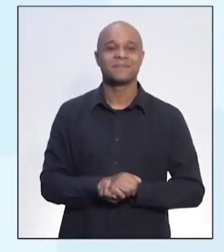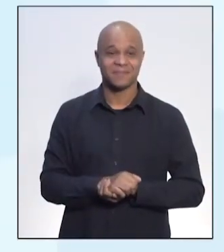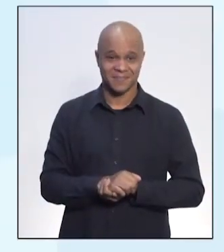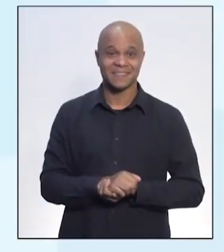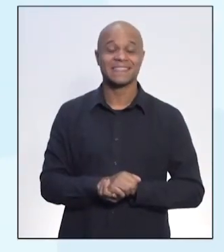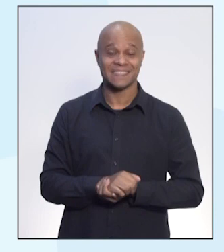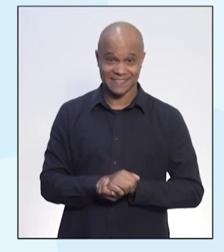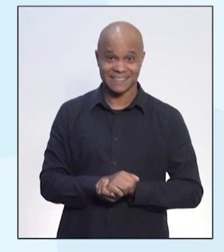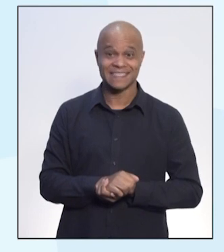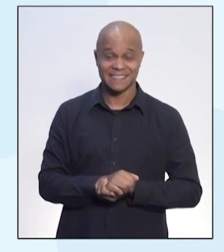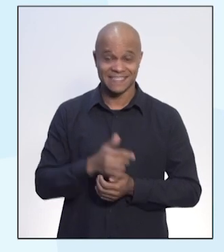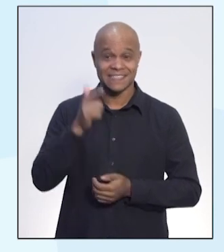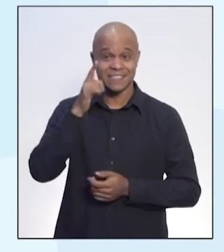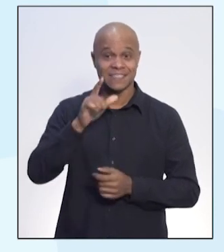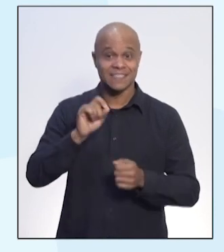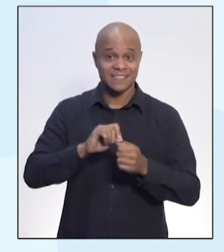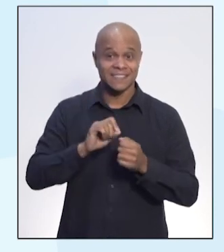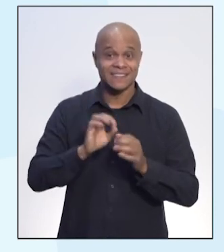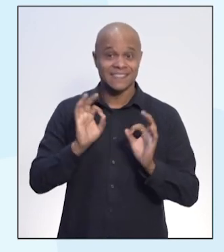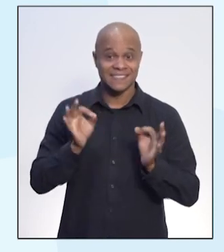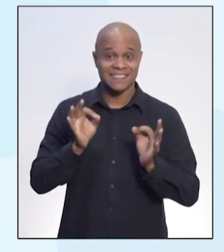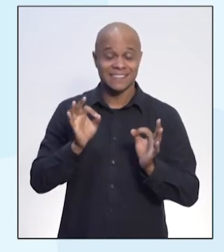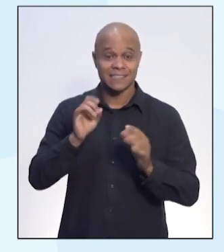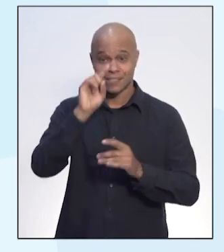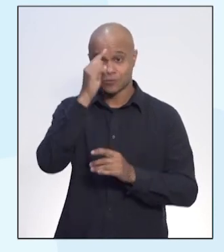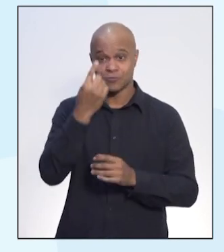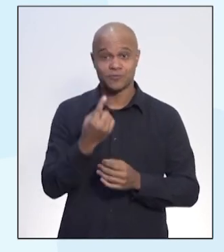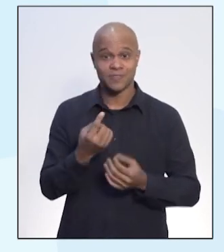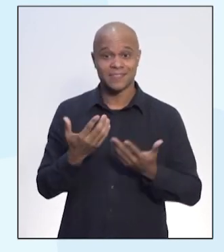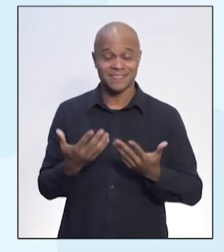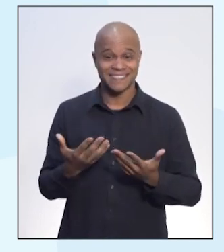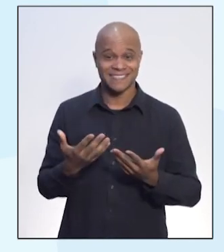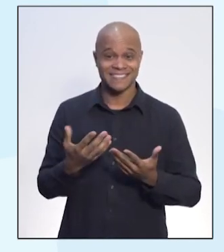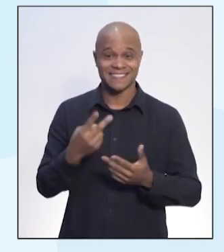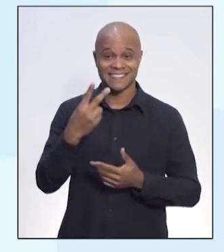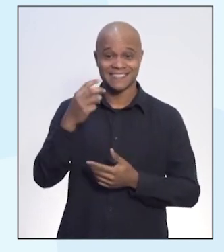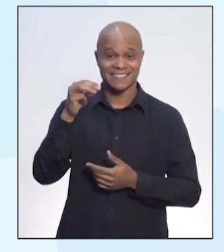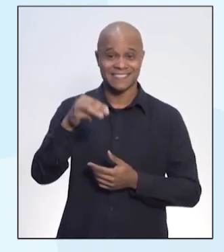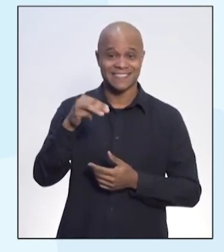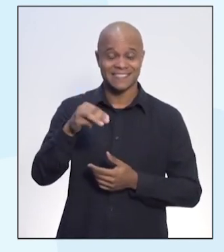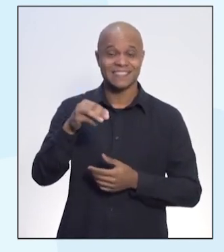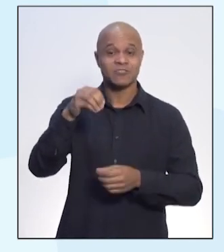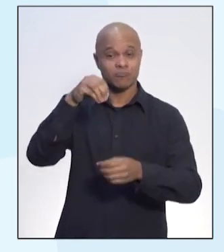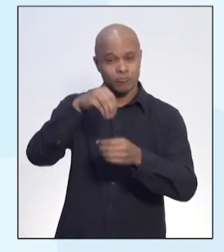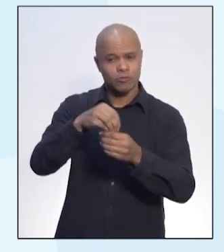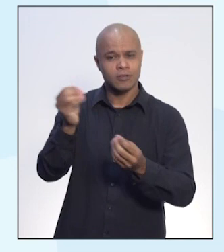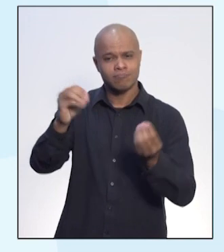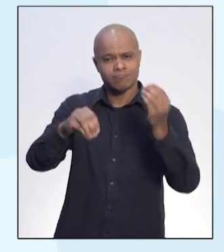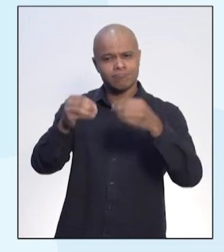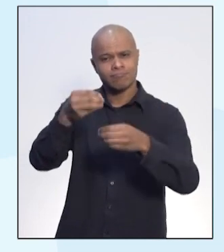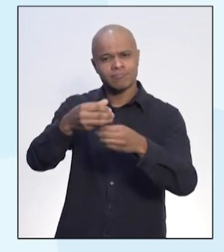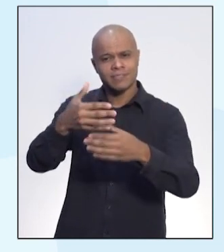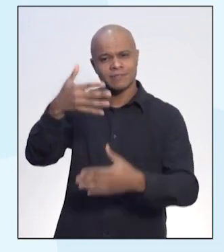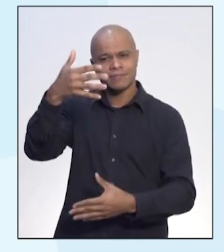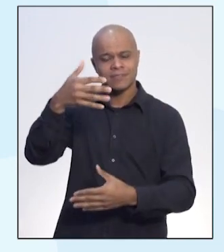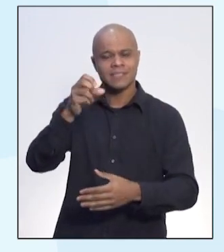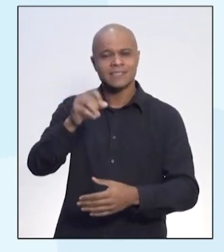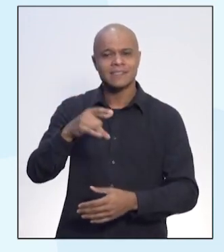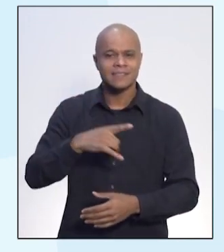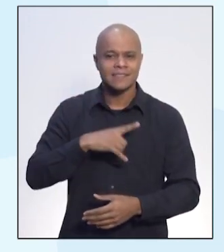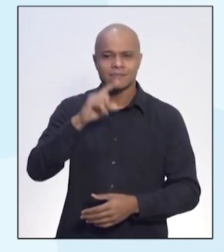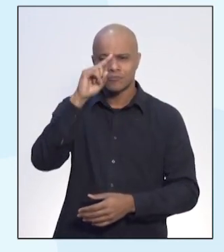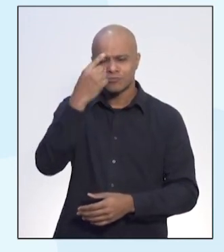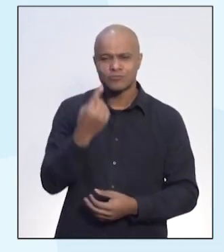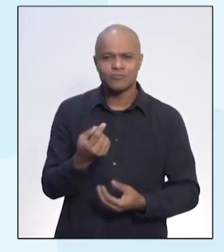vocês conseguiram realizar as atividades e se ficou alguma dúvida. Então, eu vou dar para vocês 2 minutinhos, vocês pontuarem aonde ficou, né, o nó